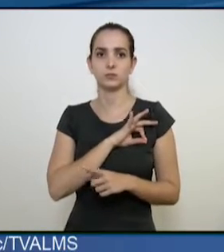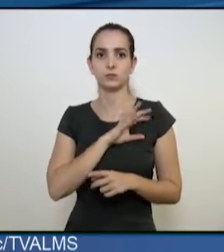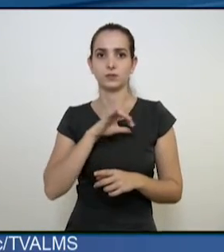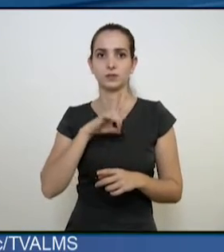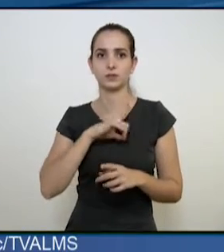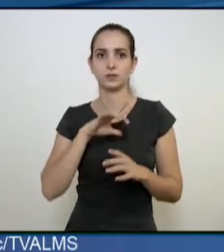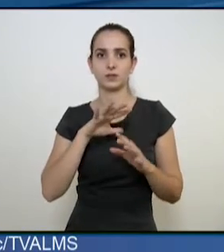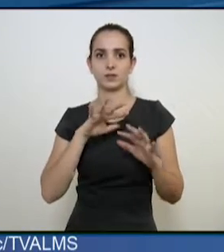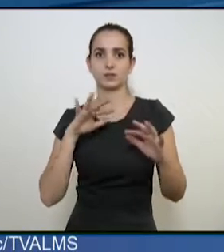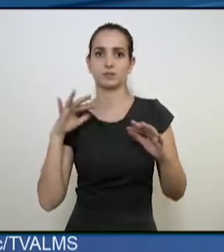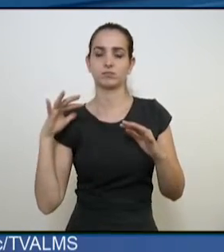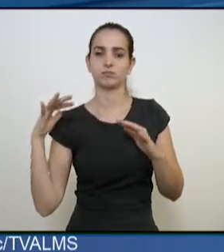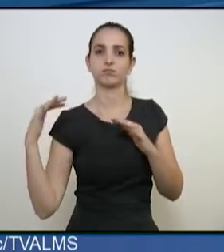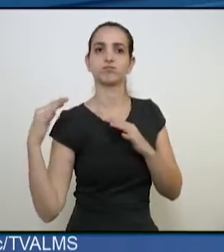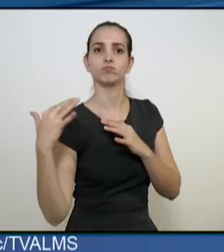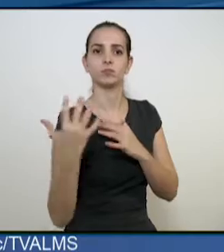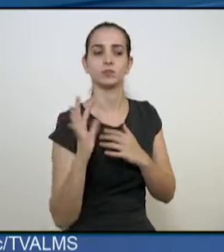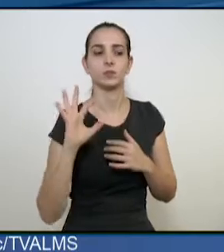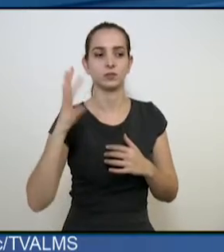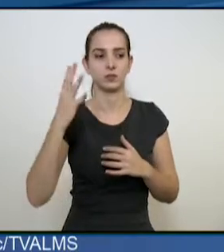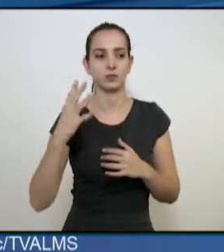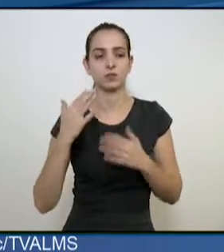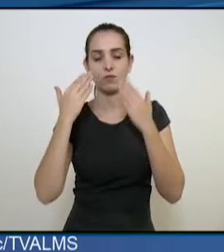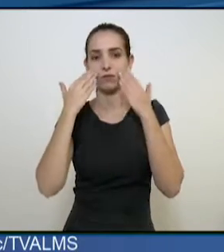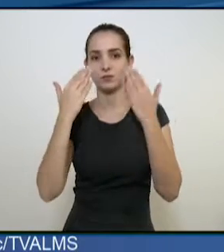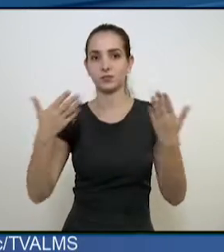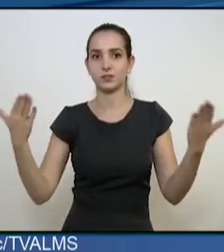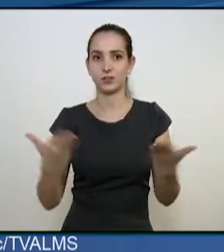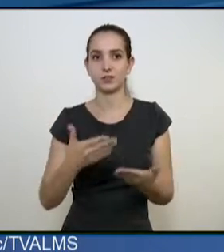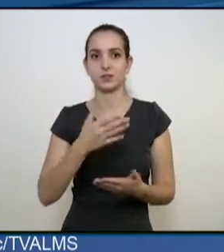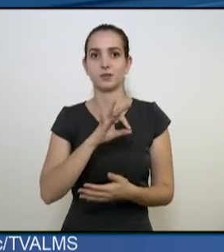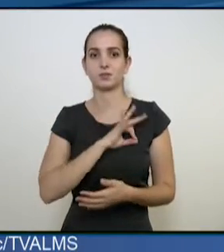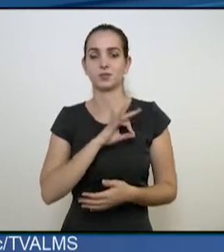Foi dito agora que a polícia do Rio de Janeiro estava toda corrompida.